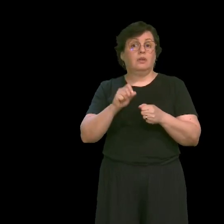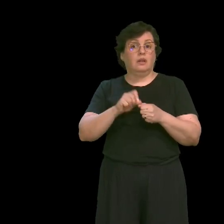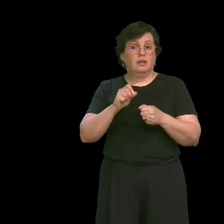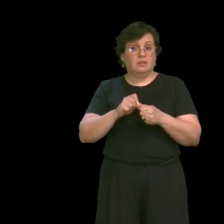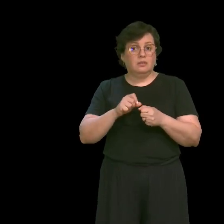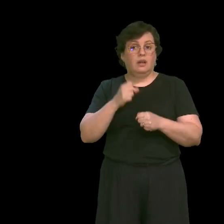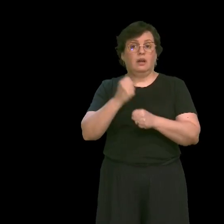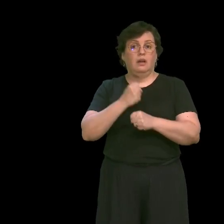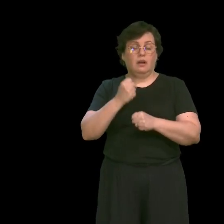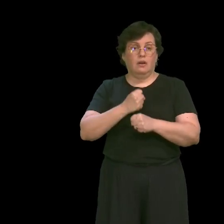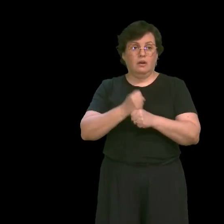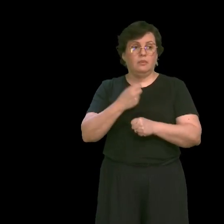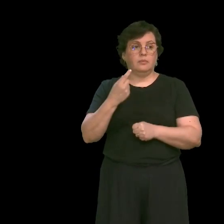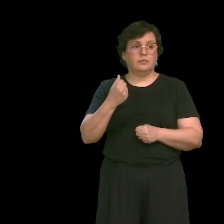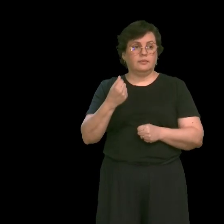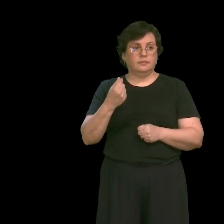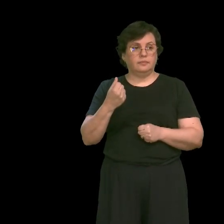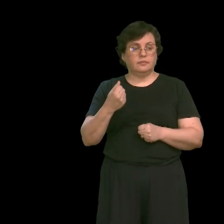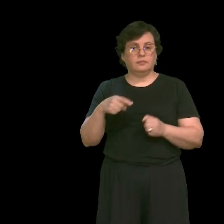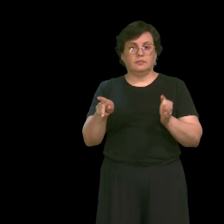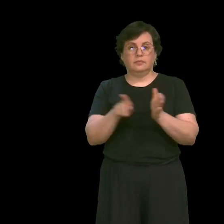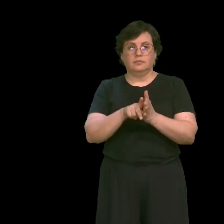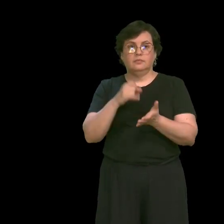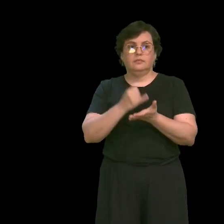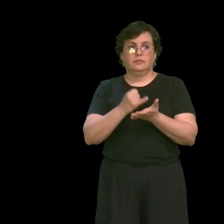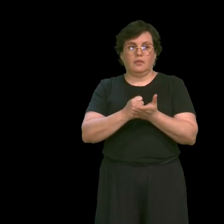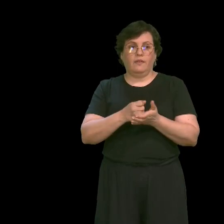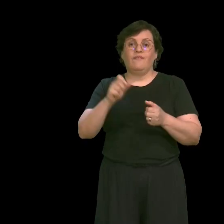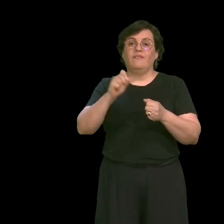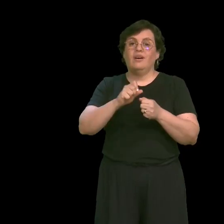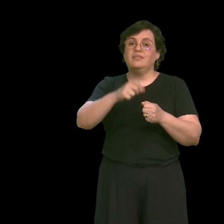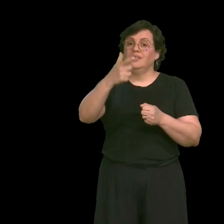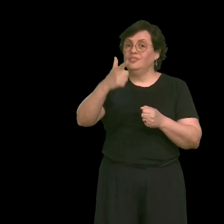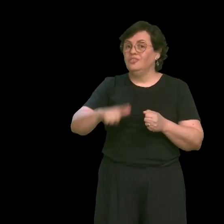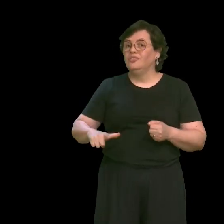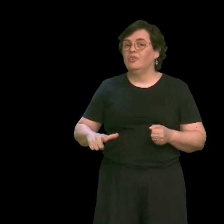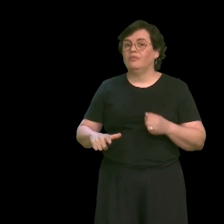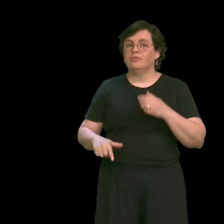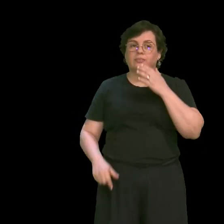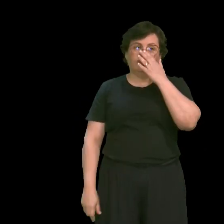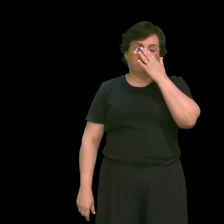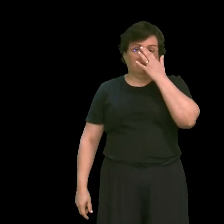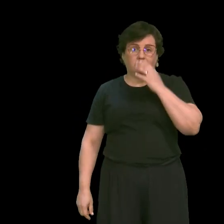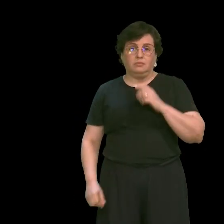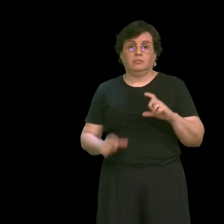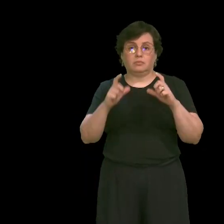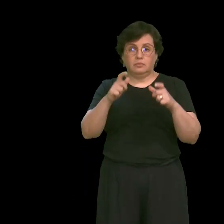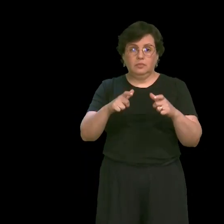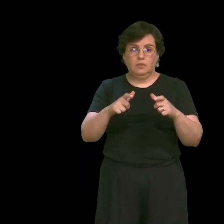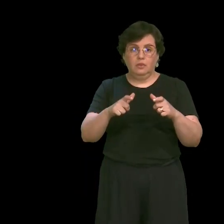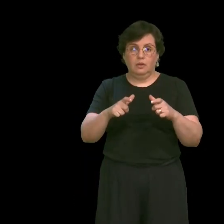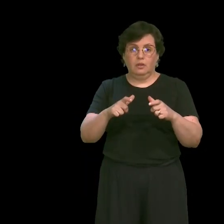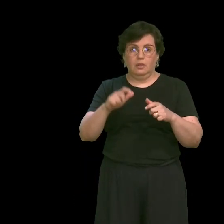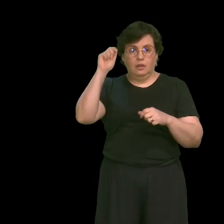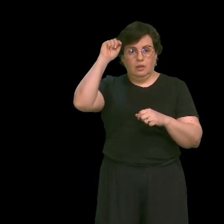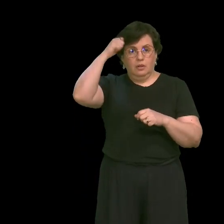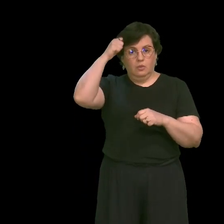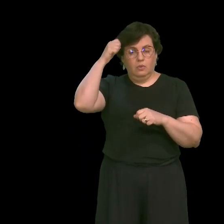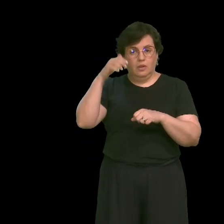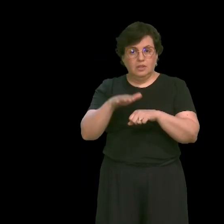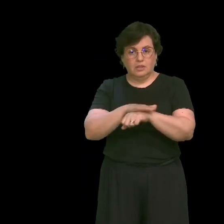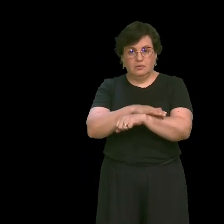a obra dinheiro público de impostos nosso e vão refazer tão refazer na rua de novo colocaram o asfalto